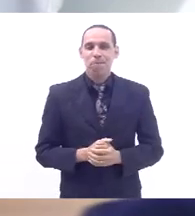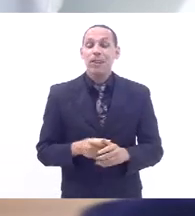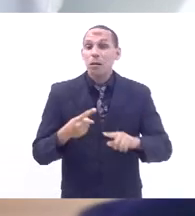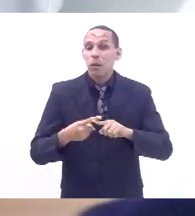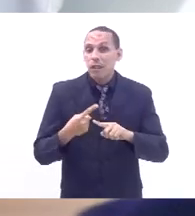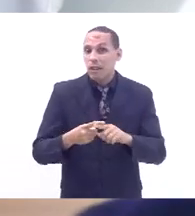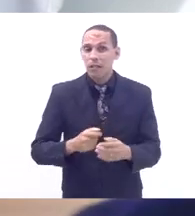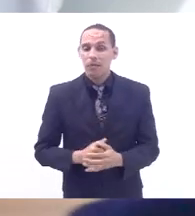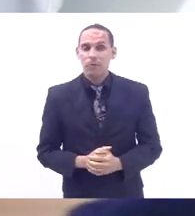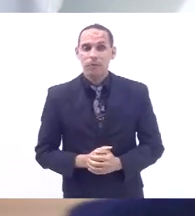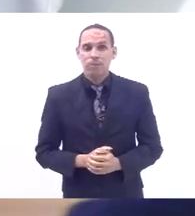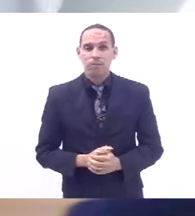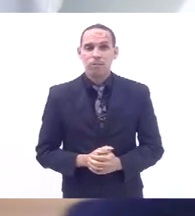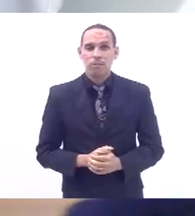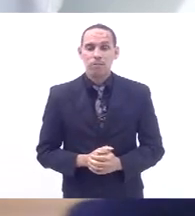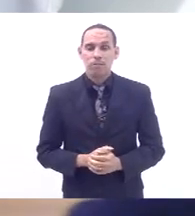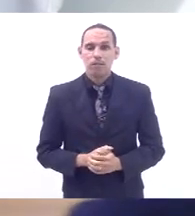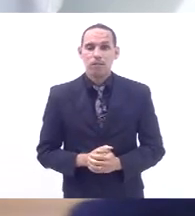Porque